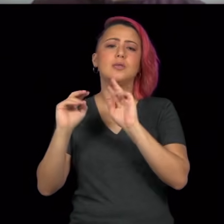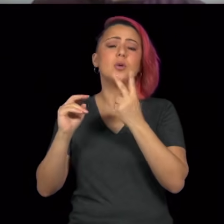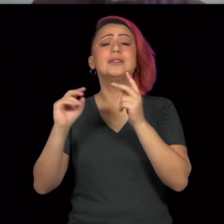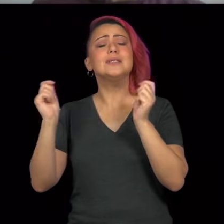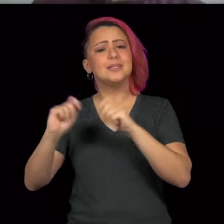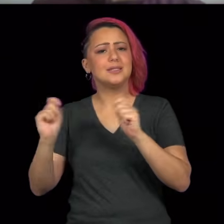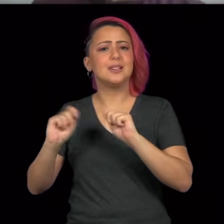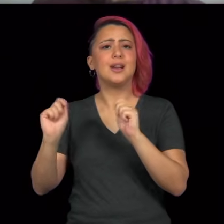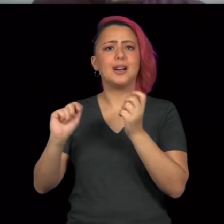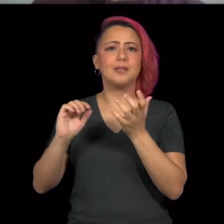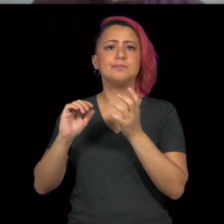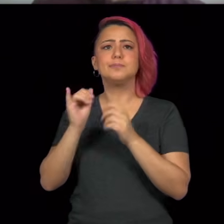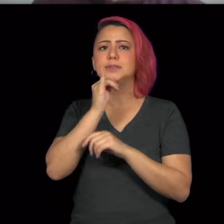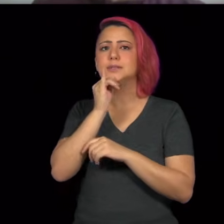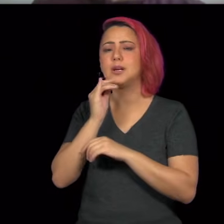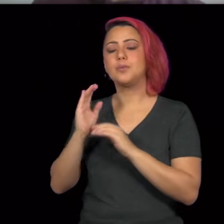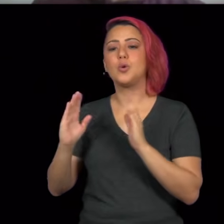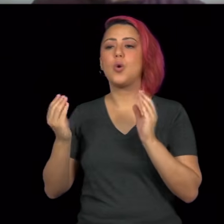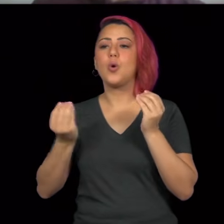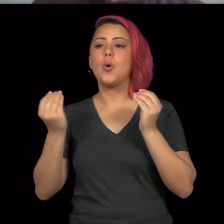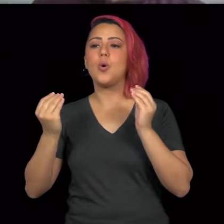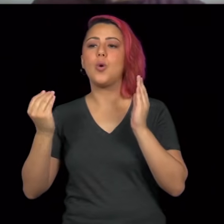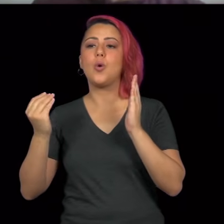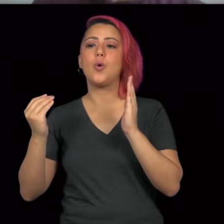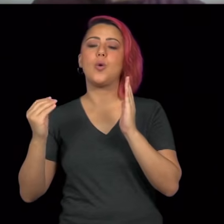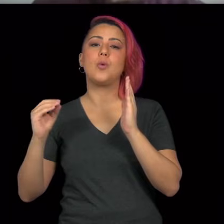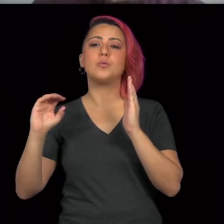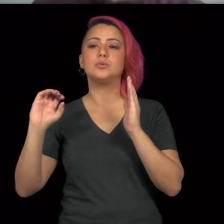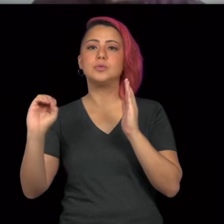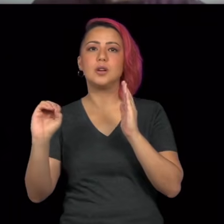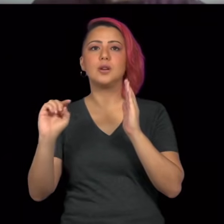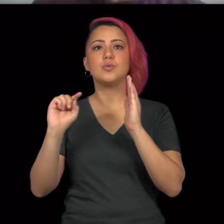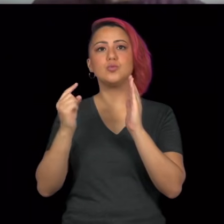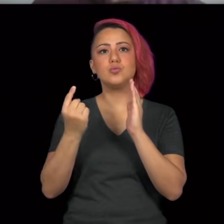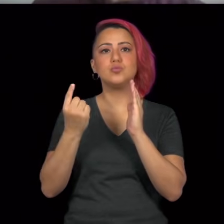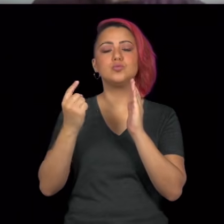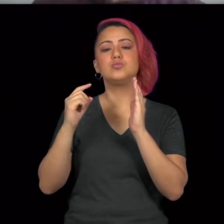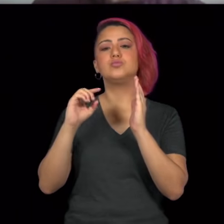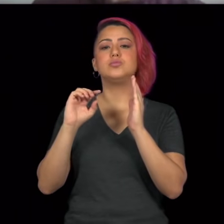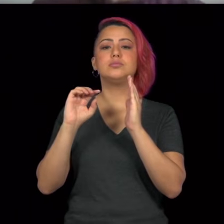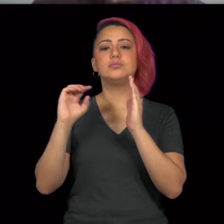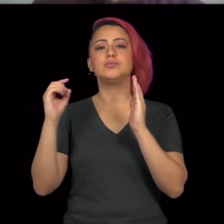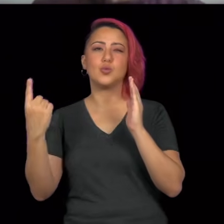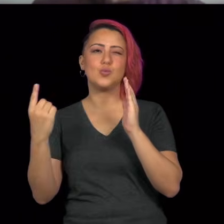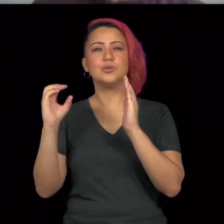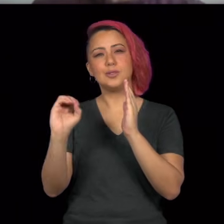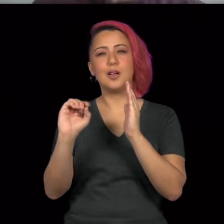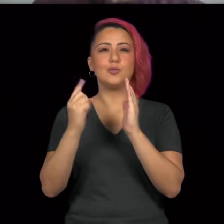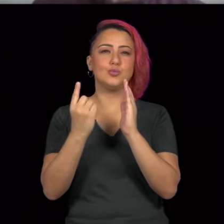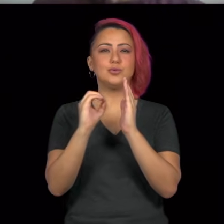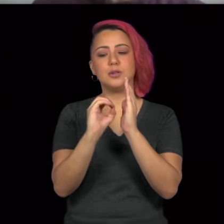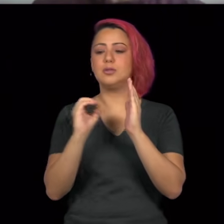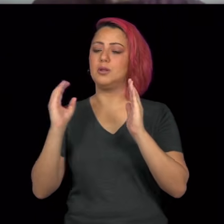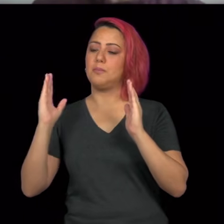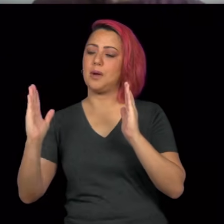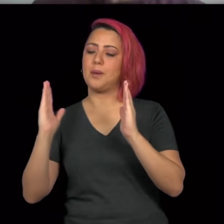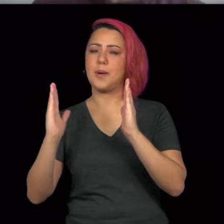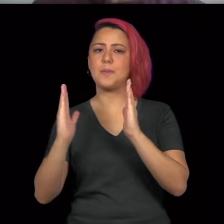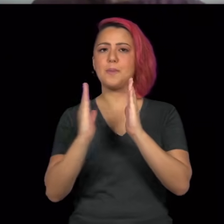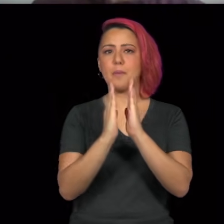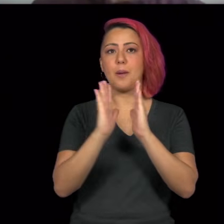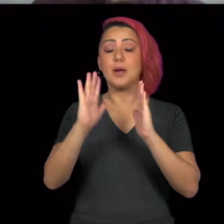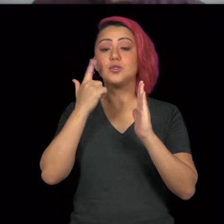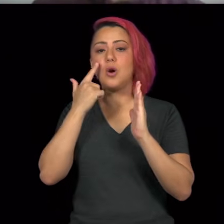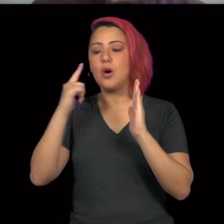uma robustez, por exemplo, para lidar com ruídos. Então, se a gente observar aquele mesmo sinal, né, o sinal anterior,